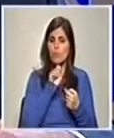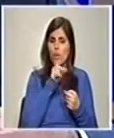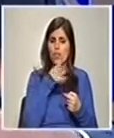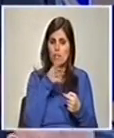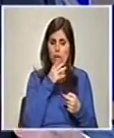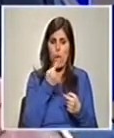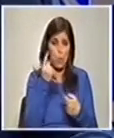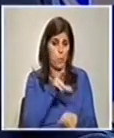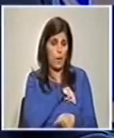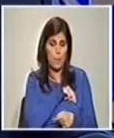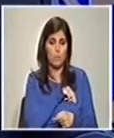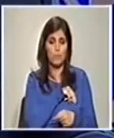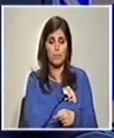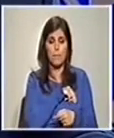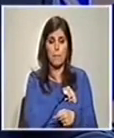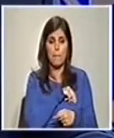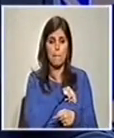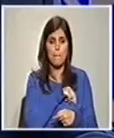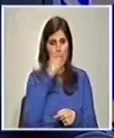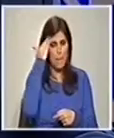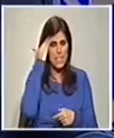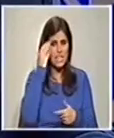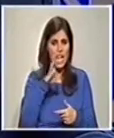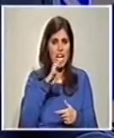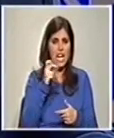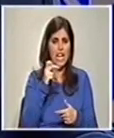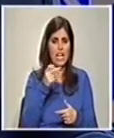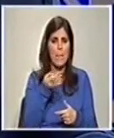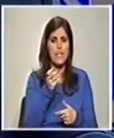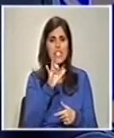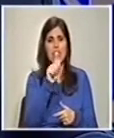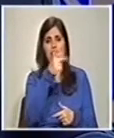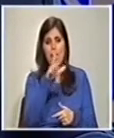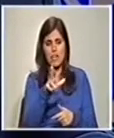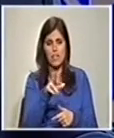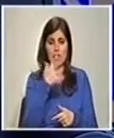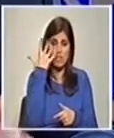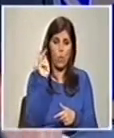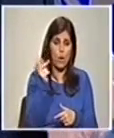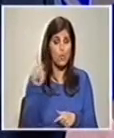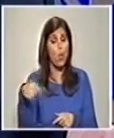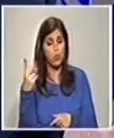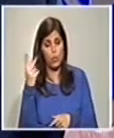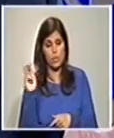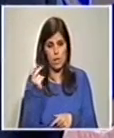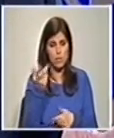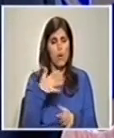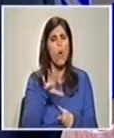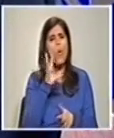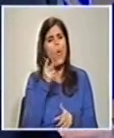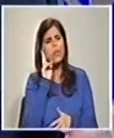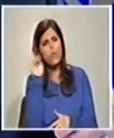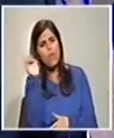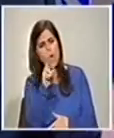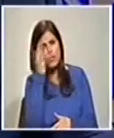um dos prémios, o Capacitar já tem 5 anos, o outro tem 2 anos, Mas no conjunto, quando olhamos para os números, nós